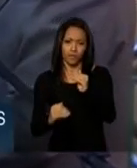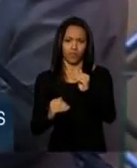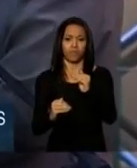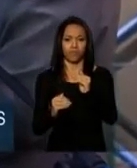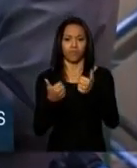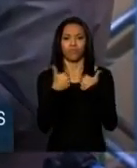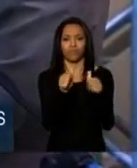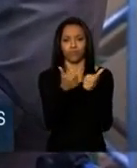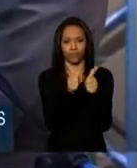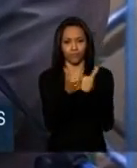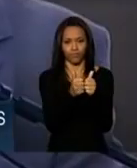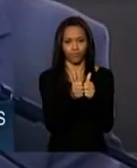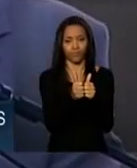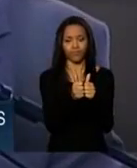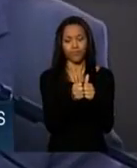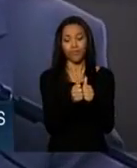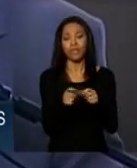ônibus.